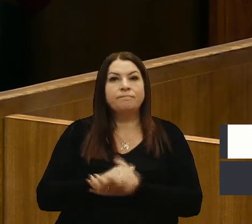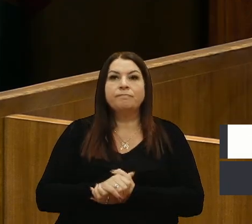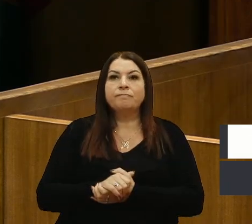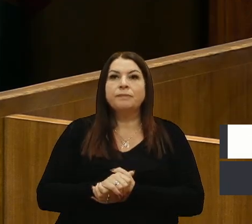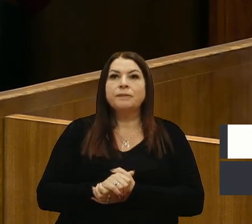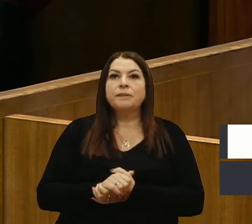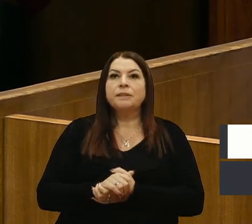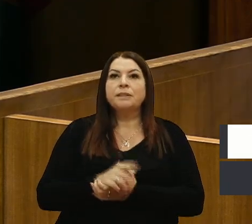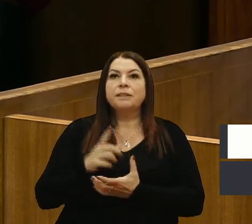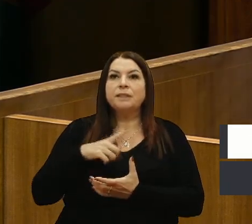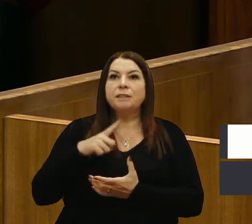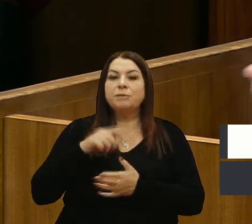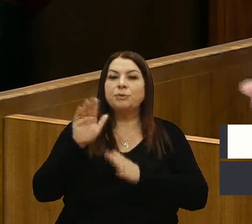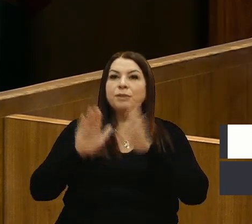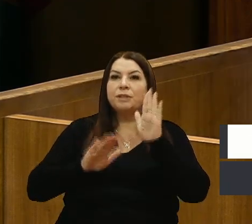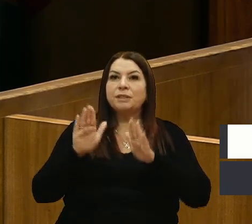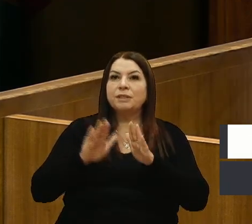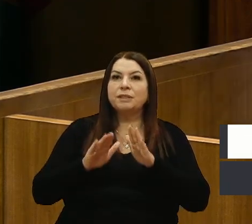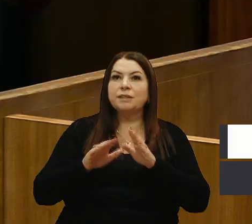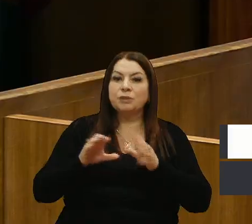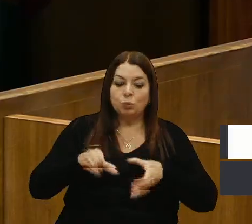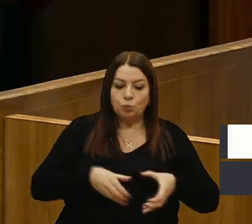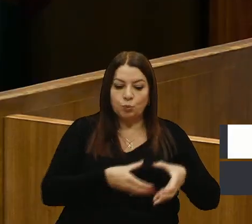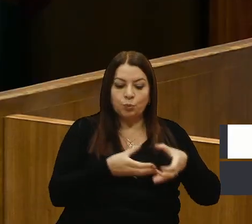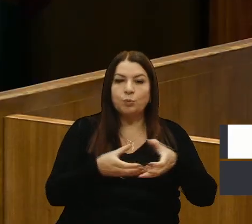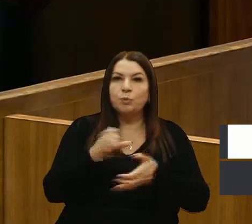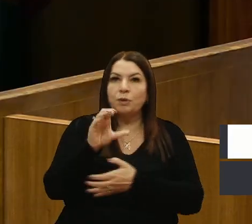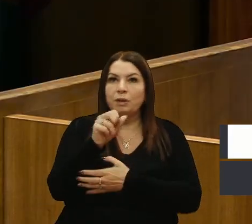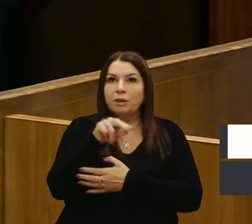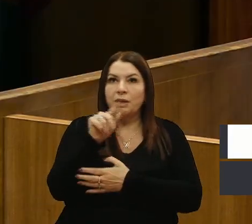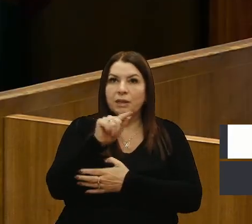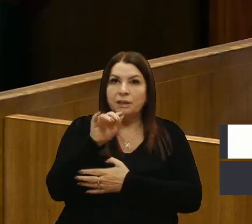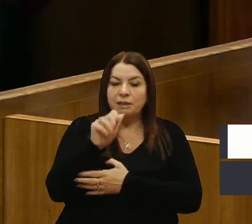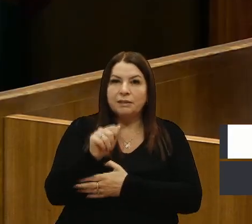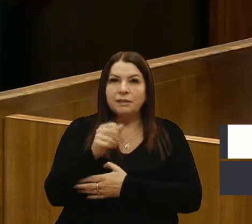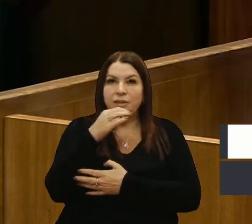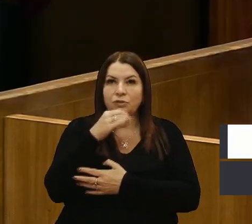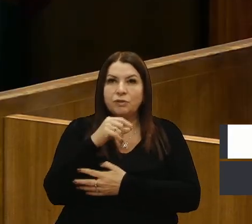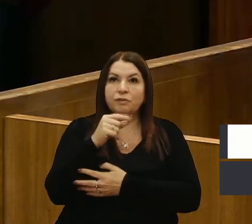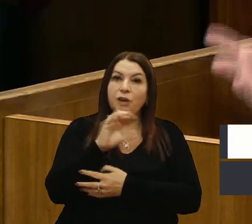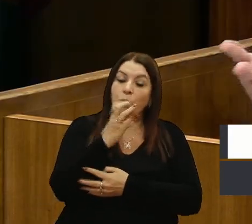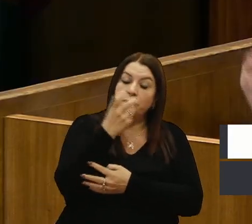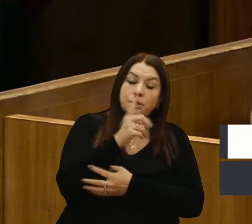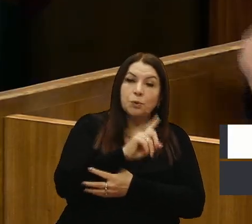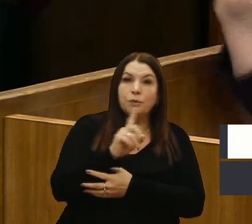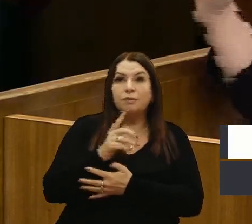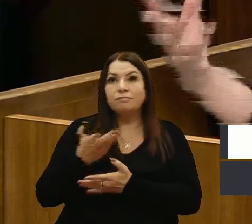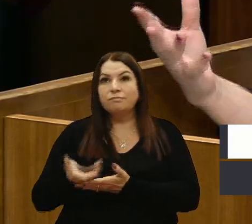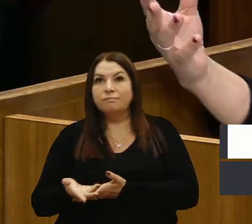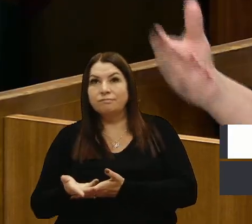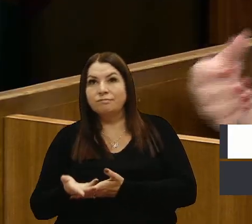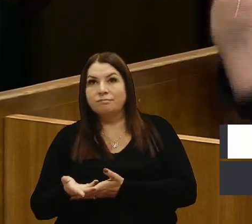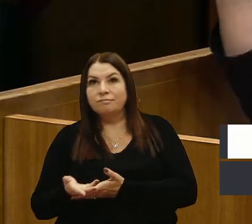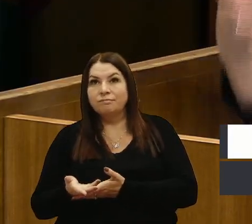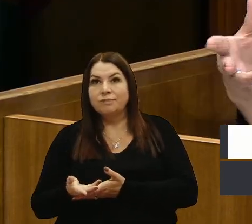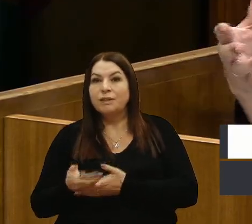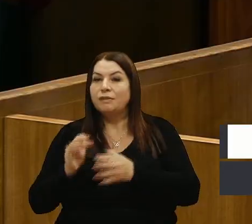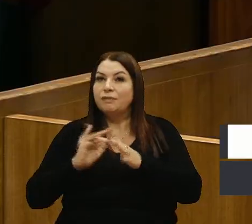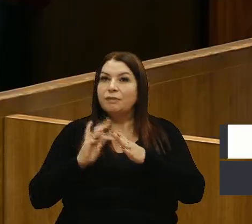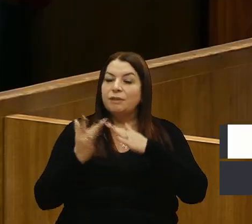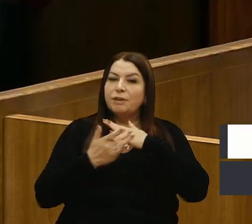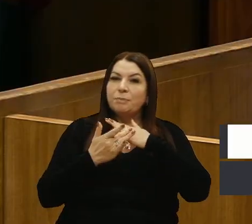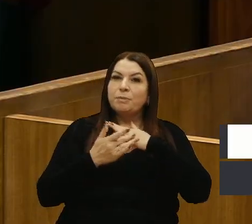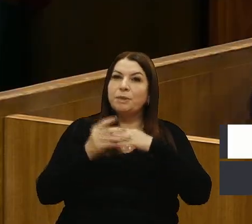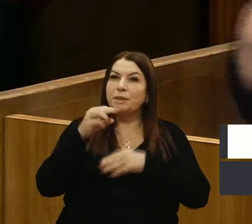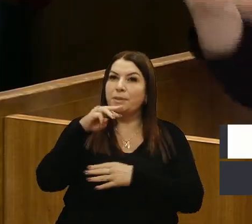Assim estamos com a licitação do Canaliza Caxias. Vai acontecer ou não vai acontecer? Que foi para a imprensa em